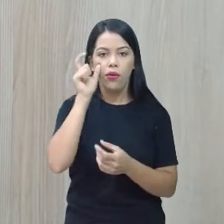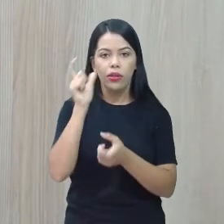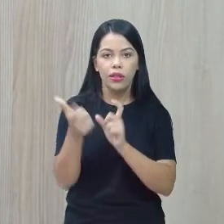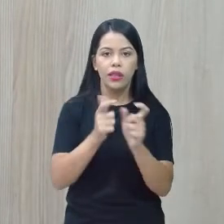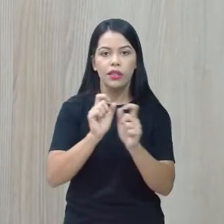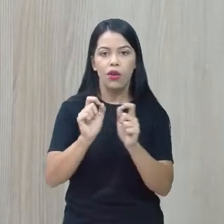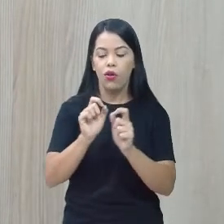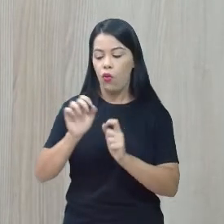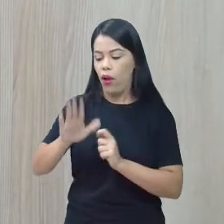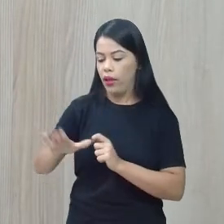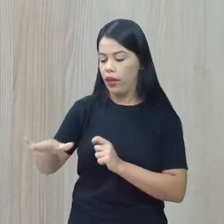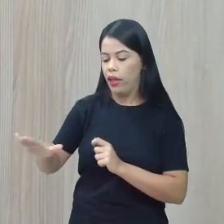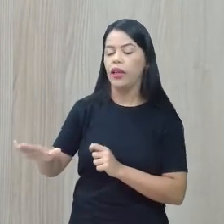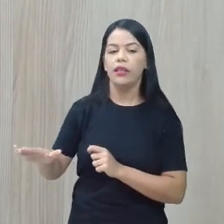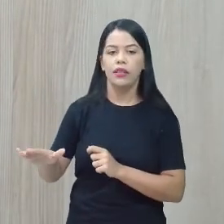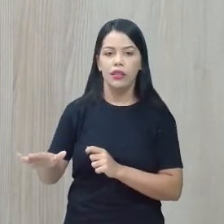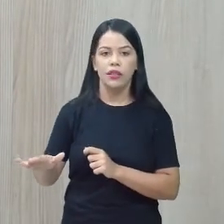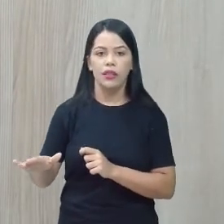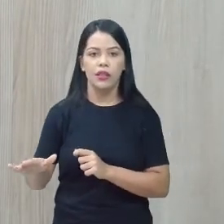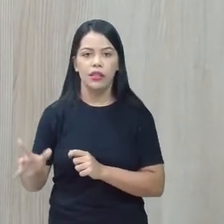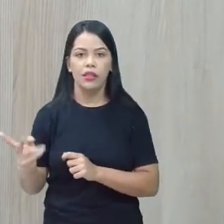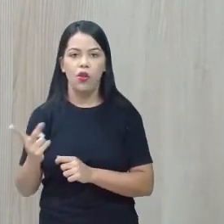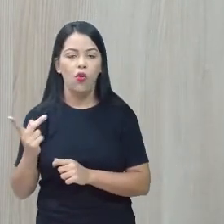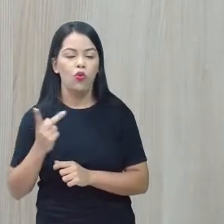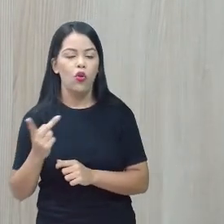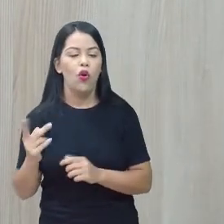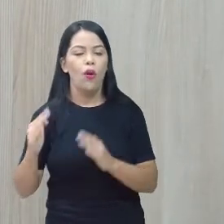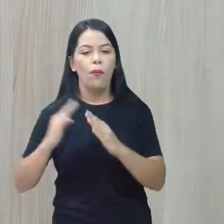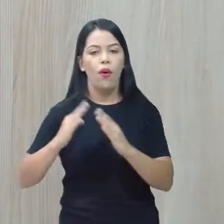criança chegou para o seu avô, né? Eles moravam tipo no